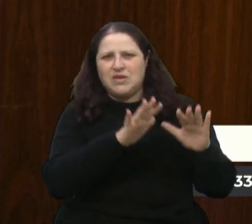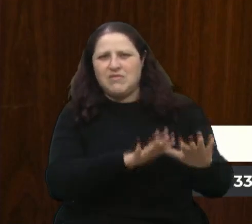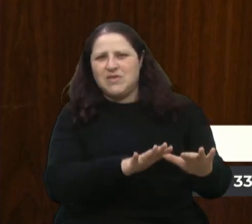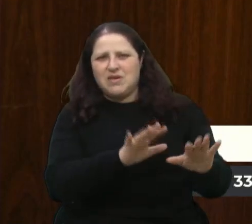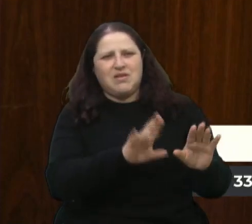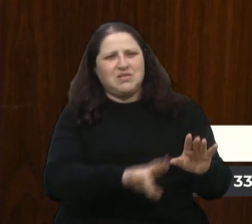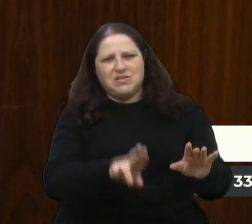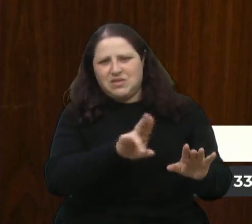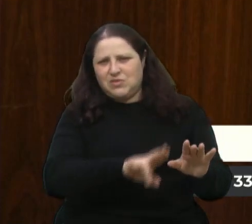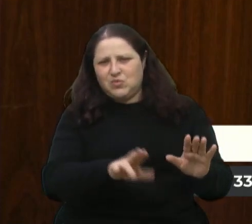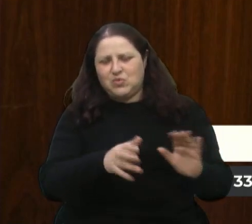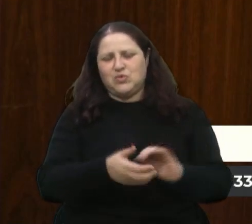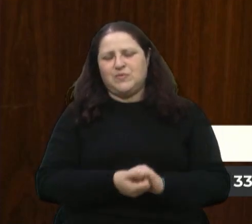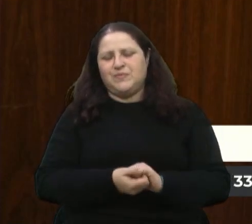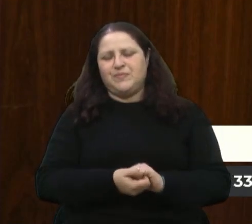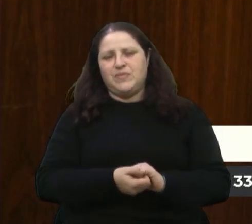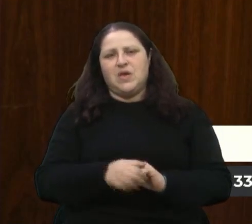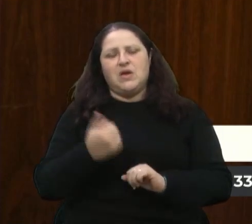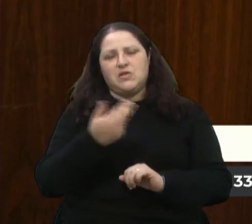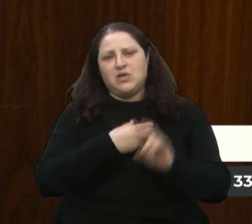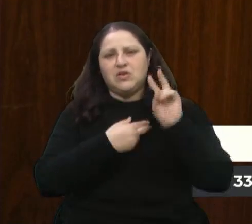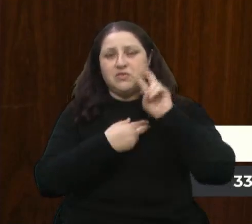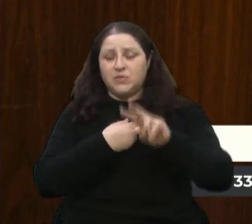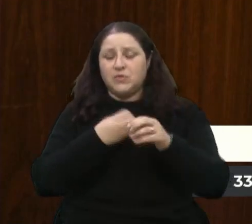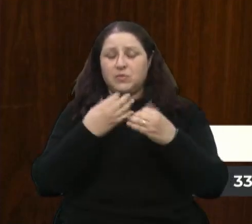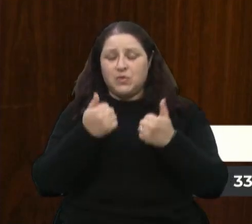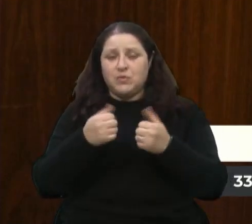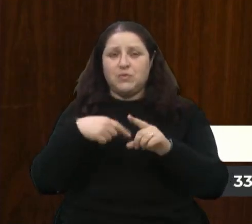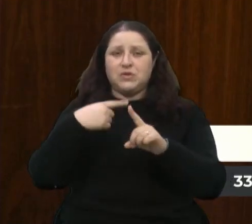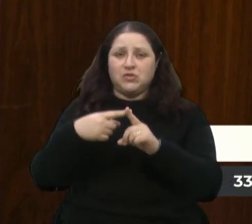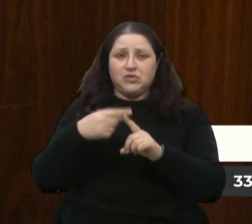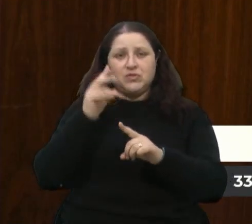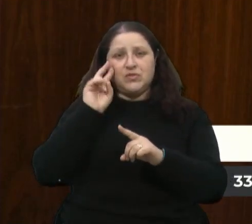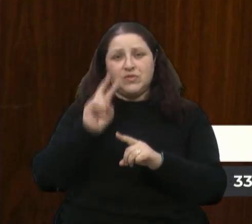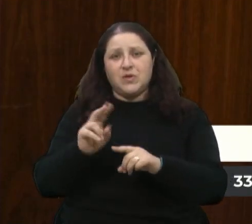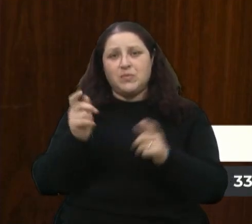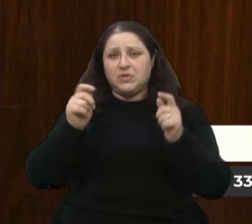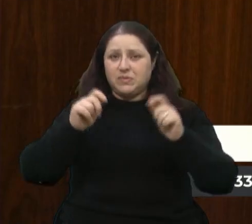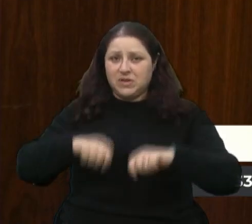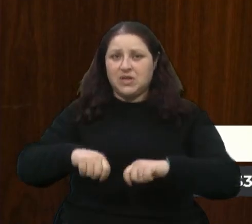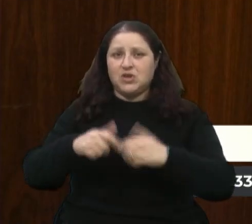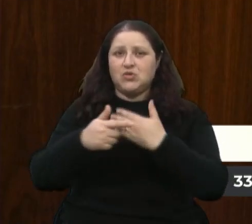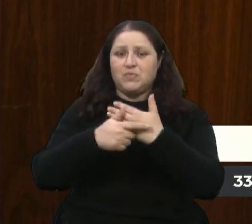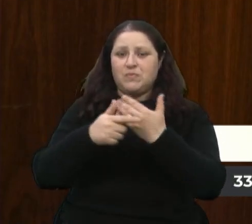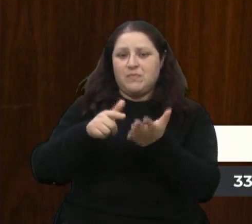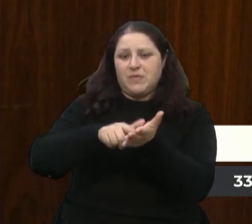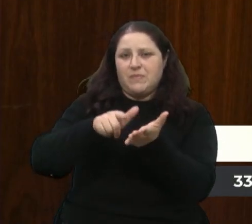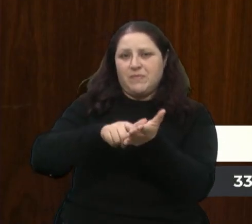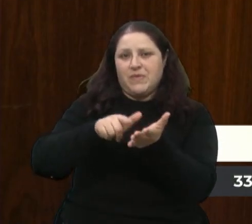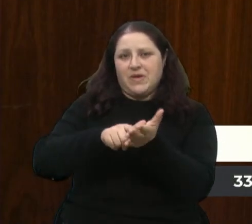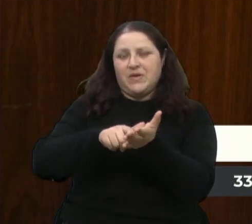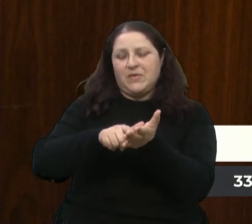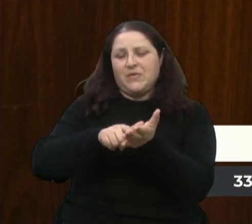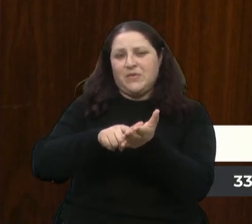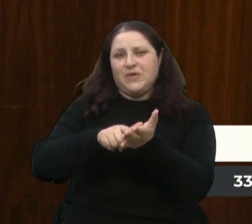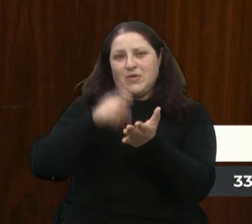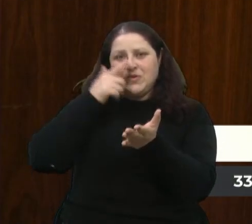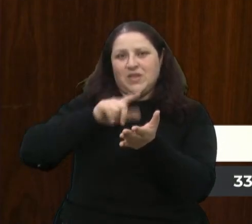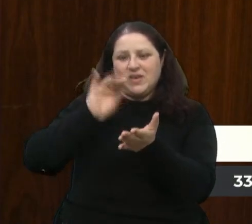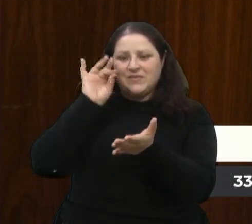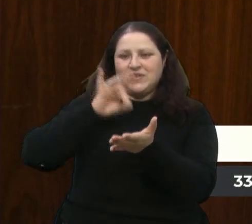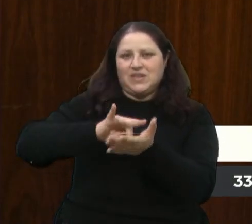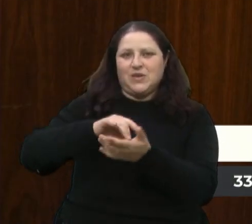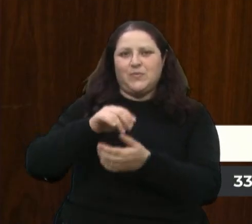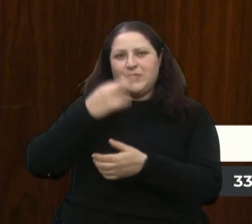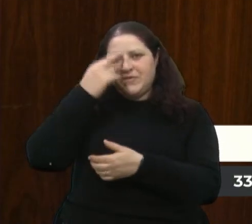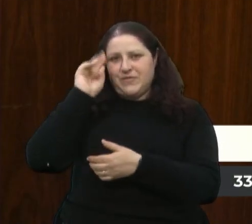com a possibilidade de sair do papel. A gente viu o vereador Rafael Bueno falando há pouco tempo que essa foi uma luta